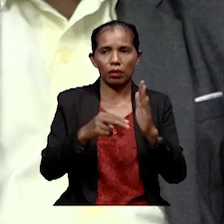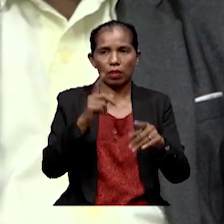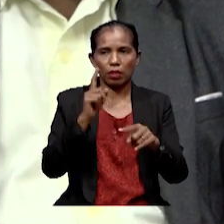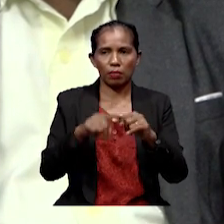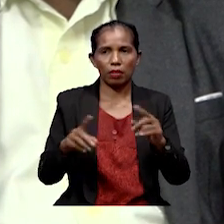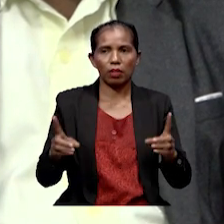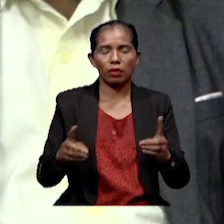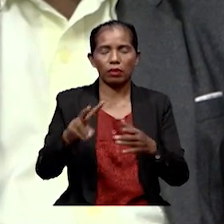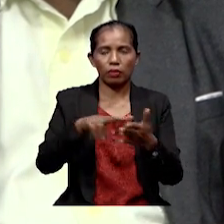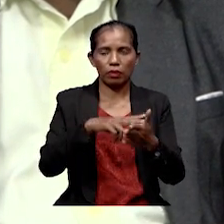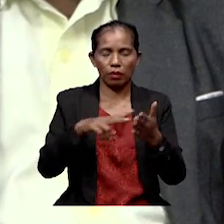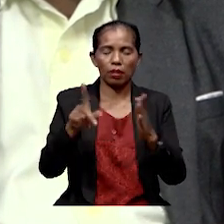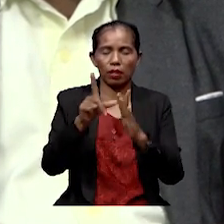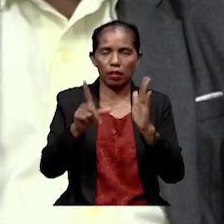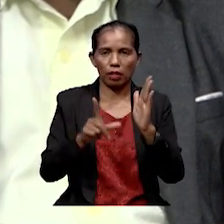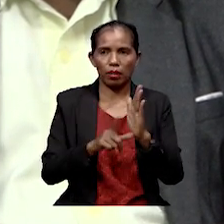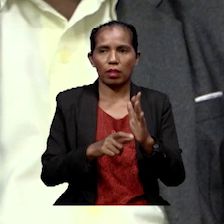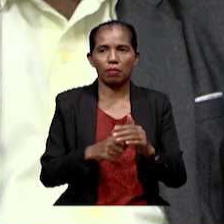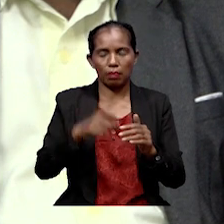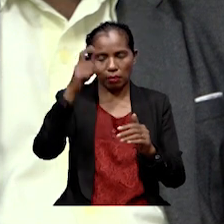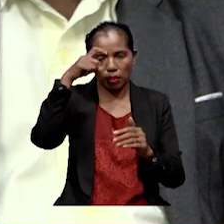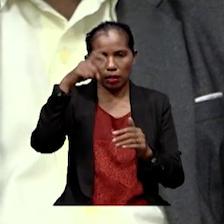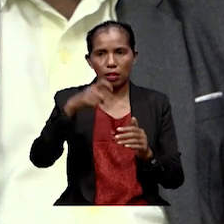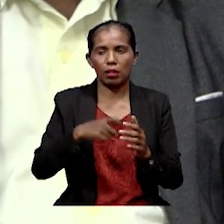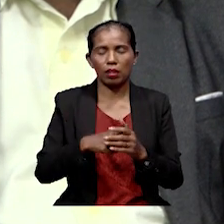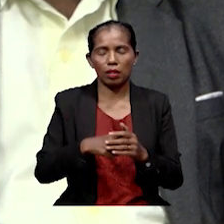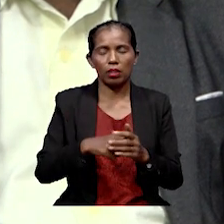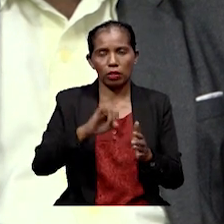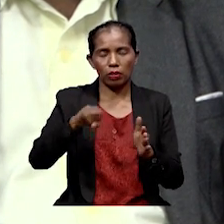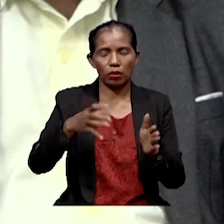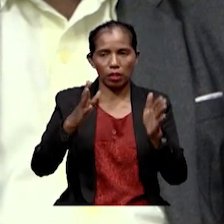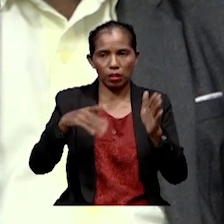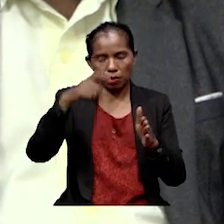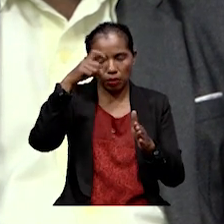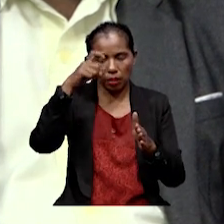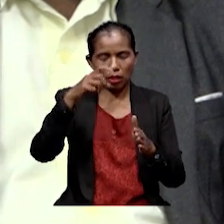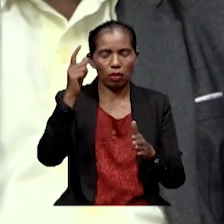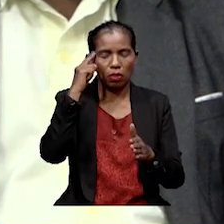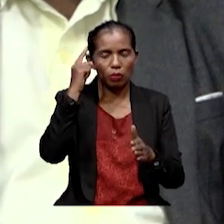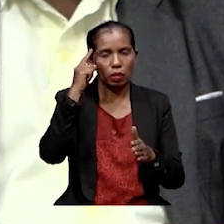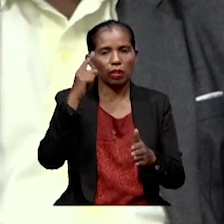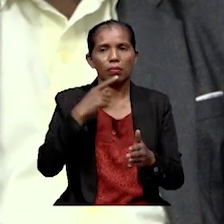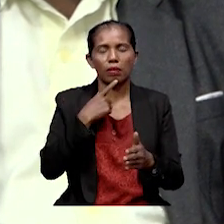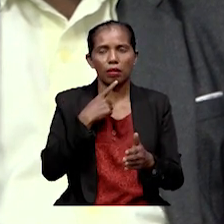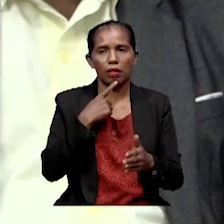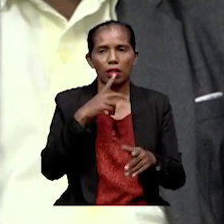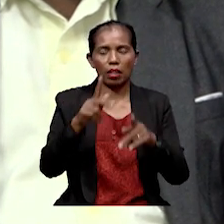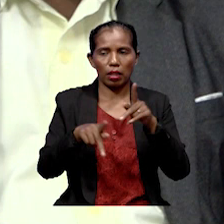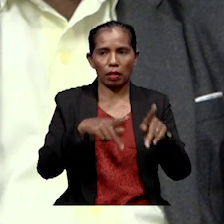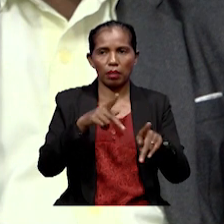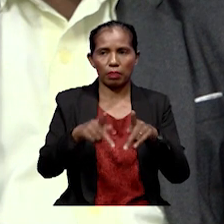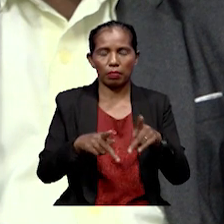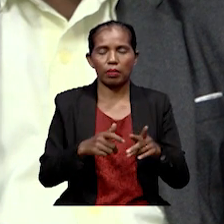a viola código ético, né? Intelectual, né? Kata nia jornalista, né? Tem mais o background, ira kahno ainda kata nia, né? Ema nebe